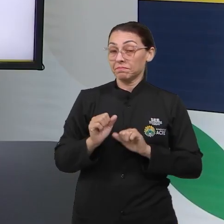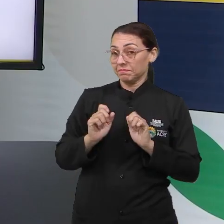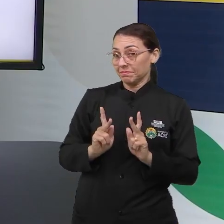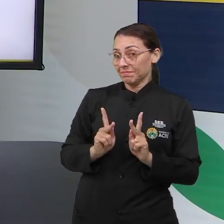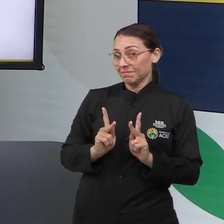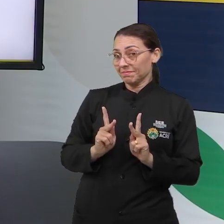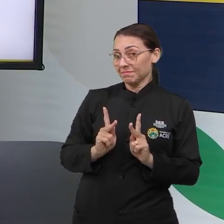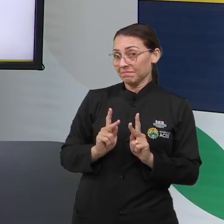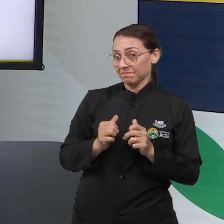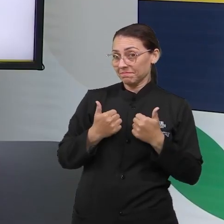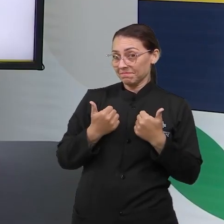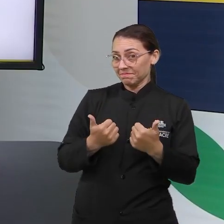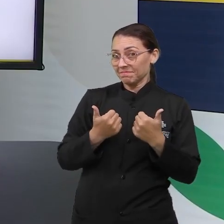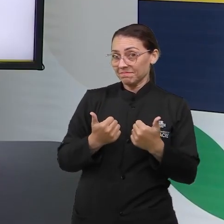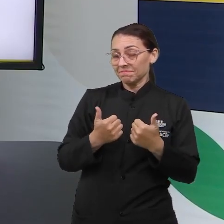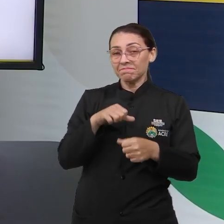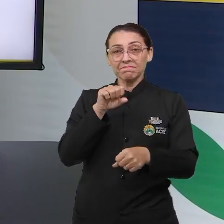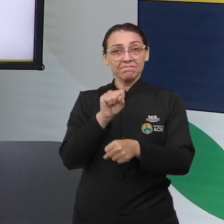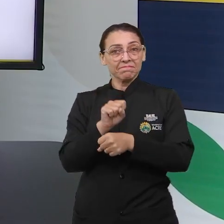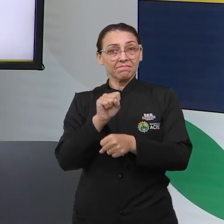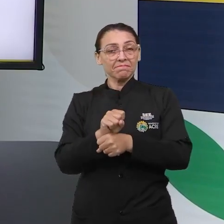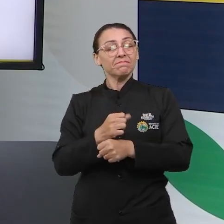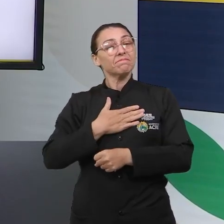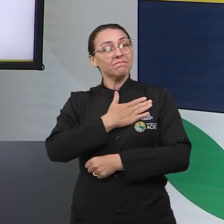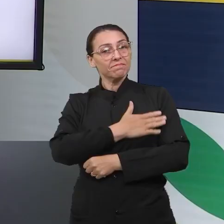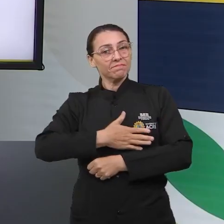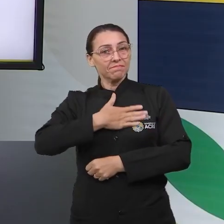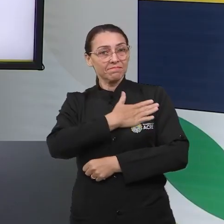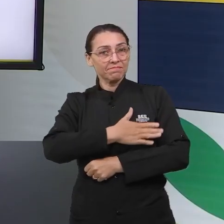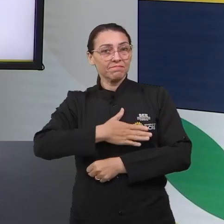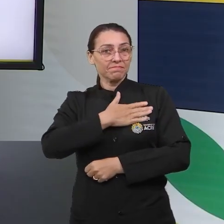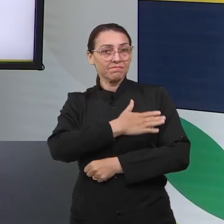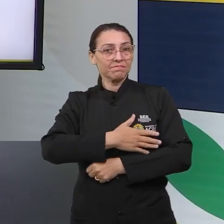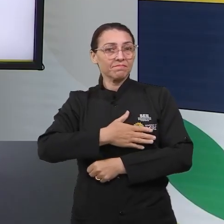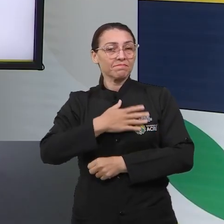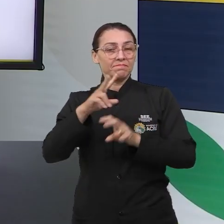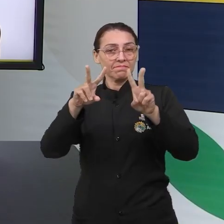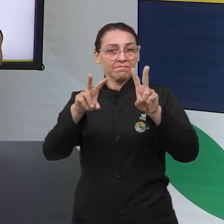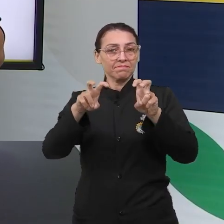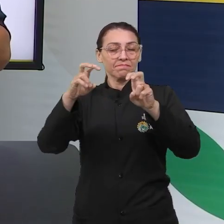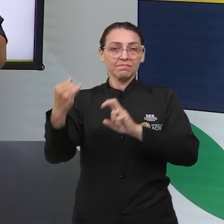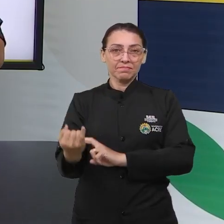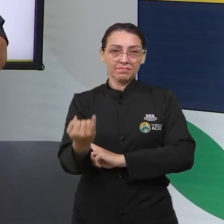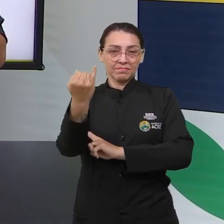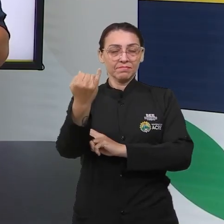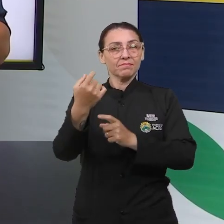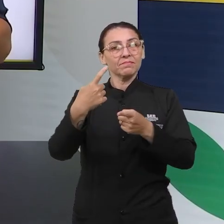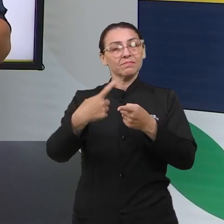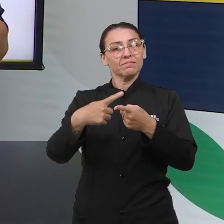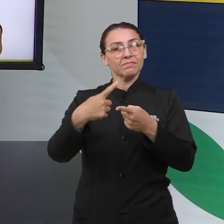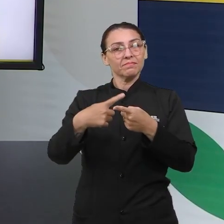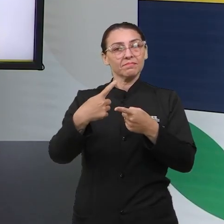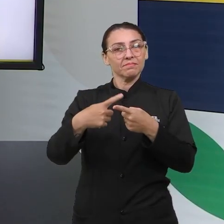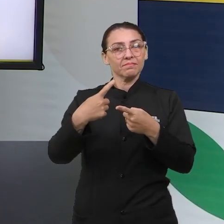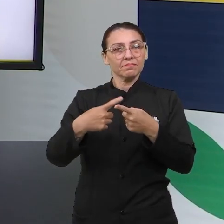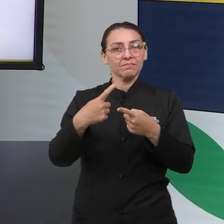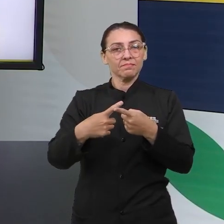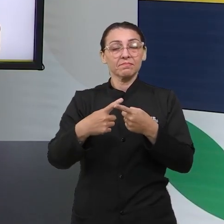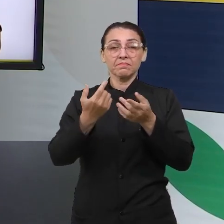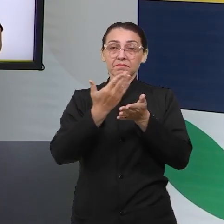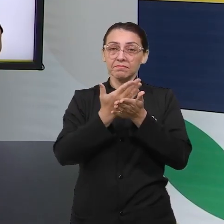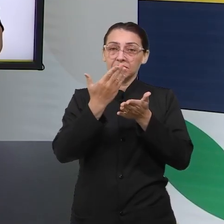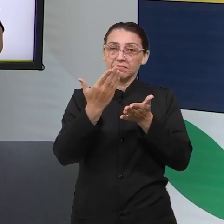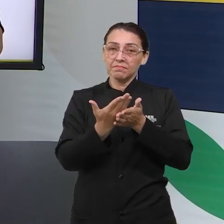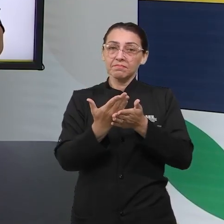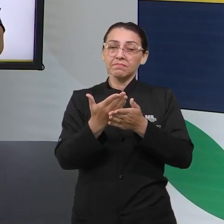Ok? Tudo bem? Espero que vocês tenham gostado. Gente, esse tema é importantíssimo porque é o início